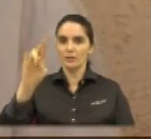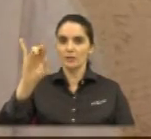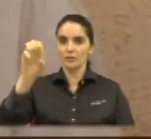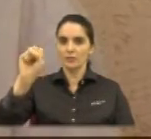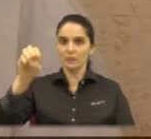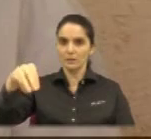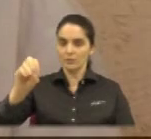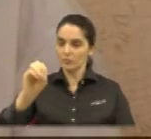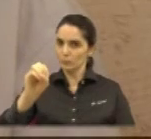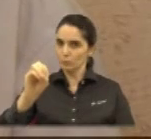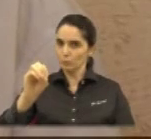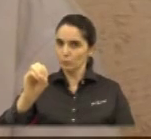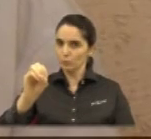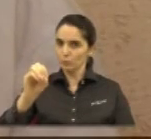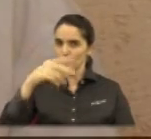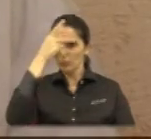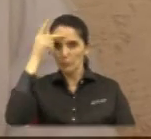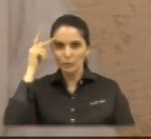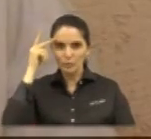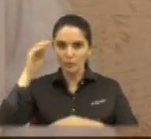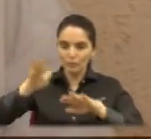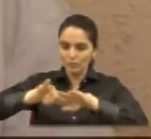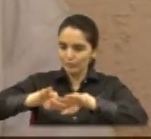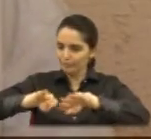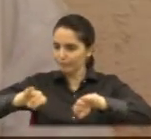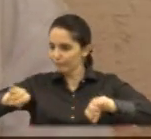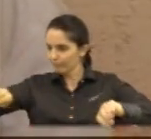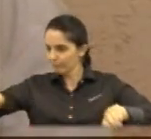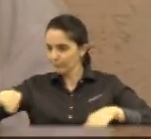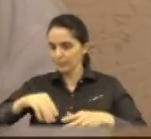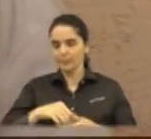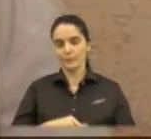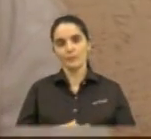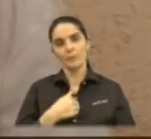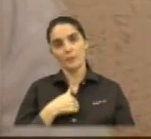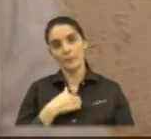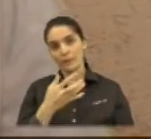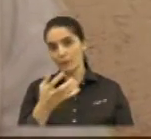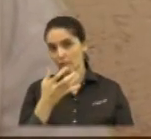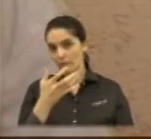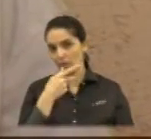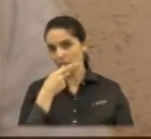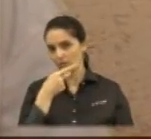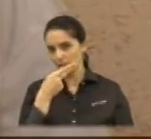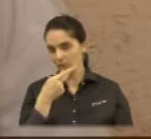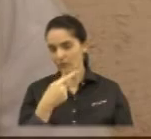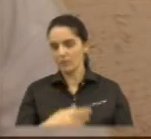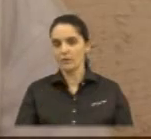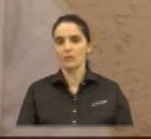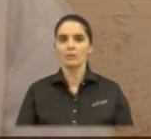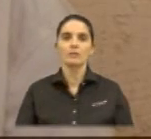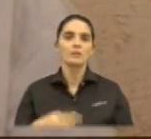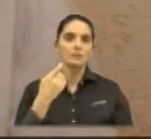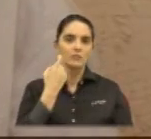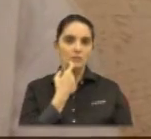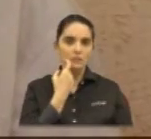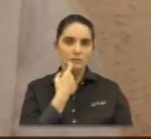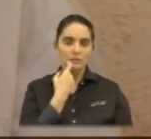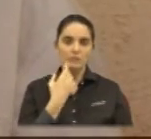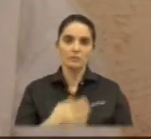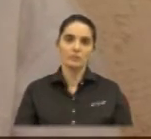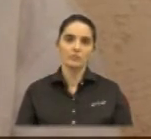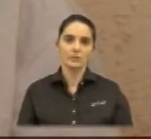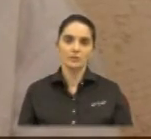umas das outras, né? E eu queria dizer que na sexta-feira nós fizemos aqui